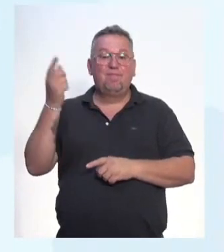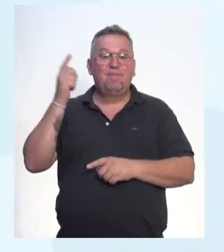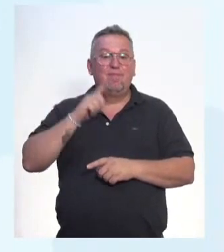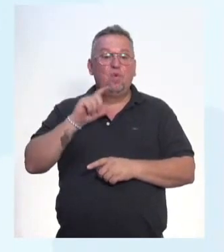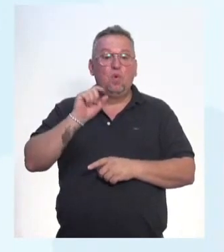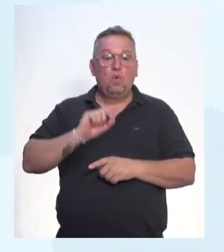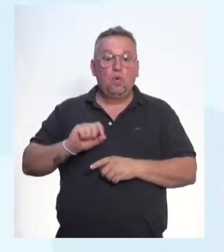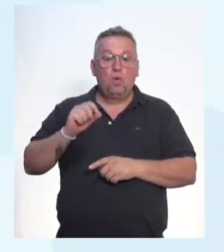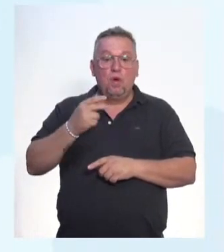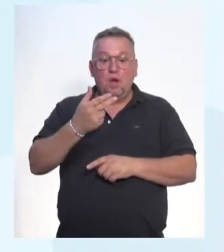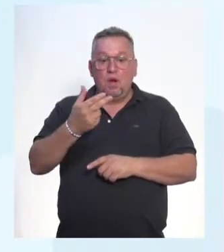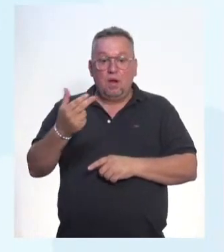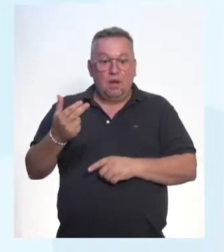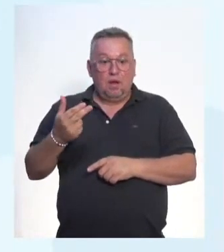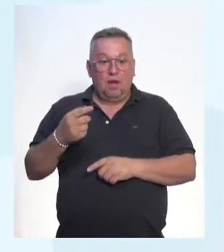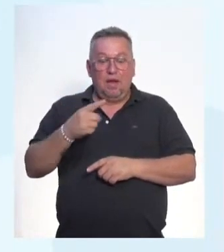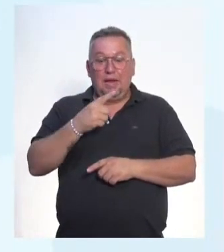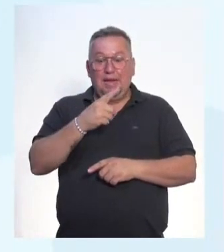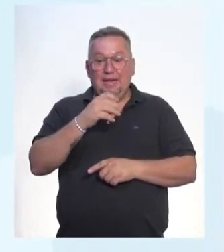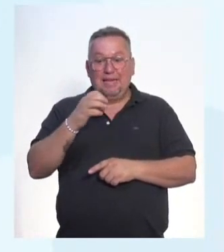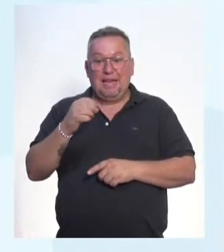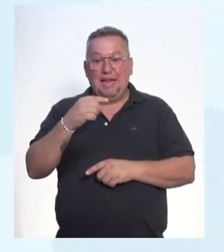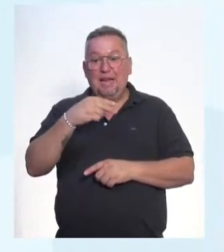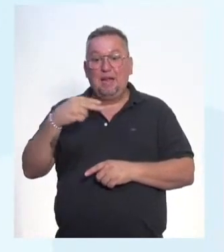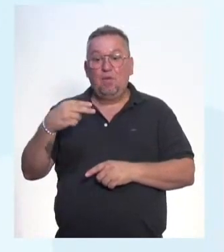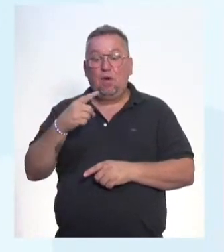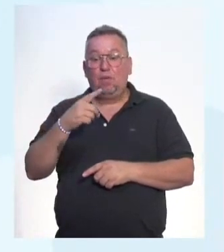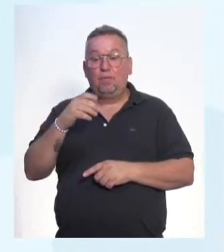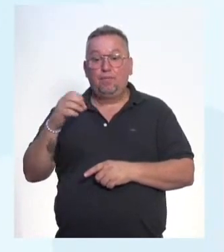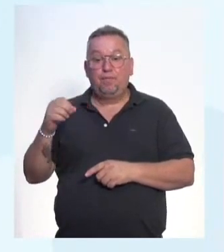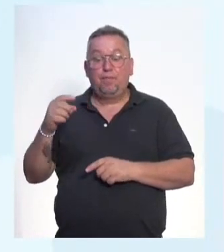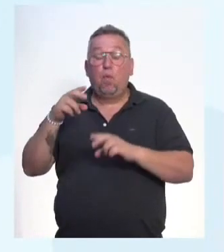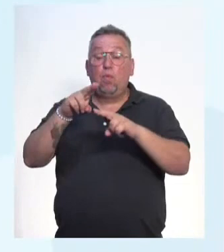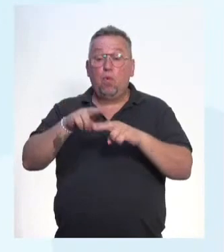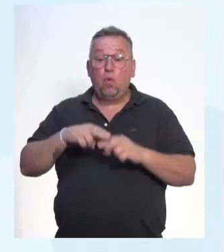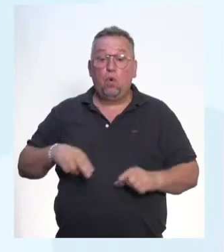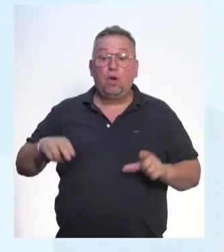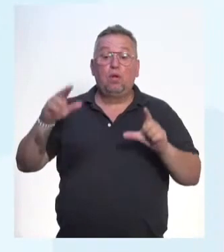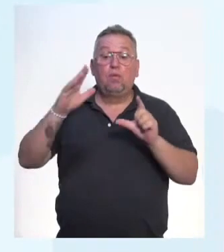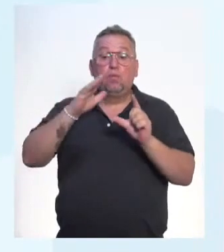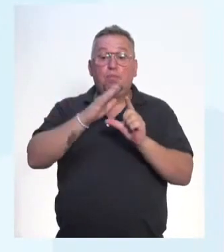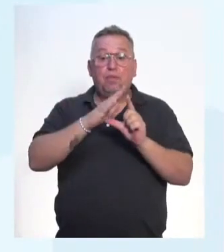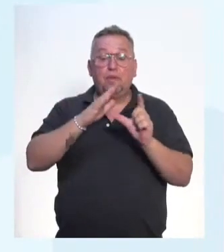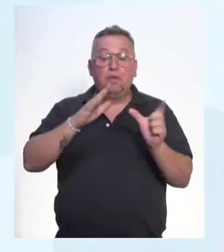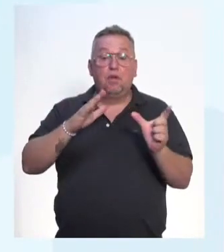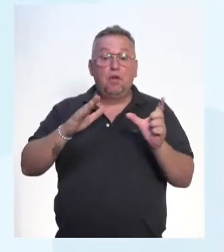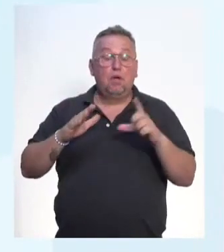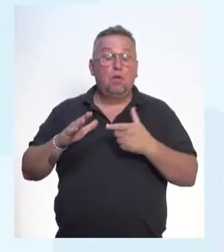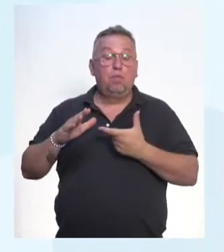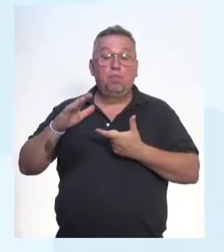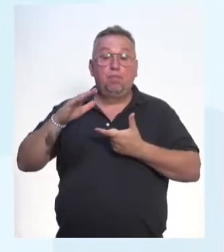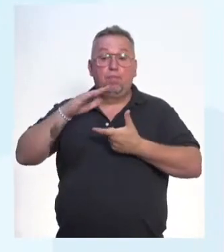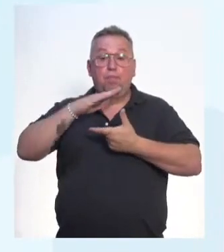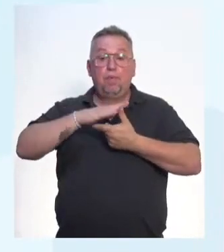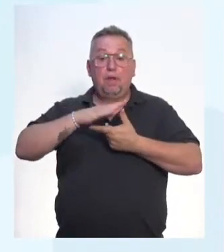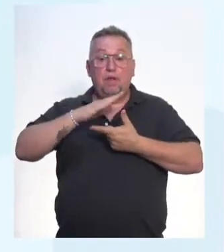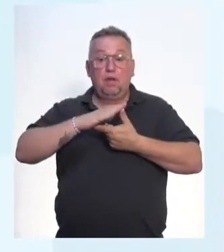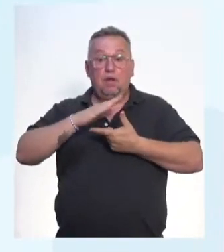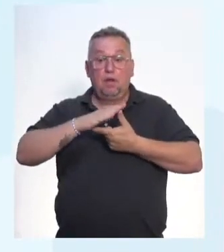essa igualdade. Por isso que no Teorema de Pitágoras, o quadrado